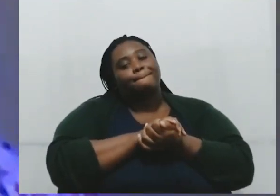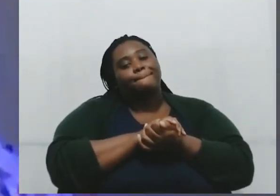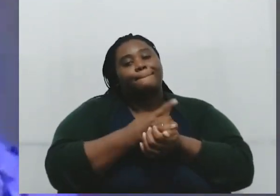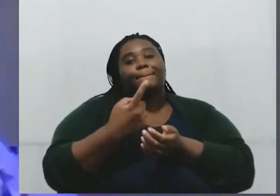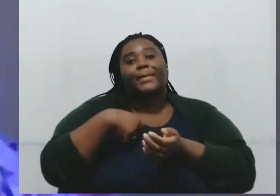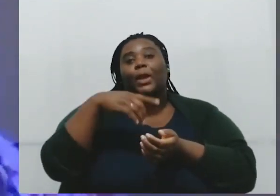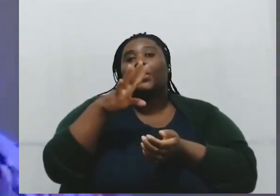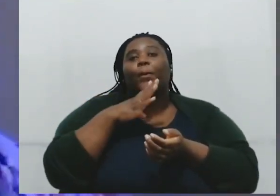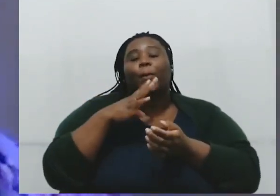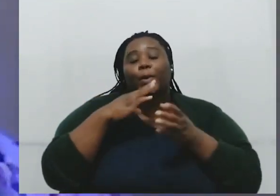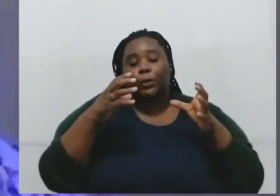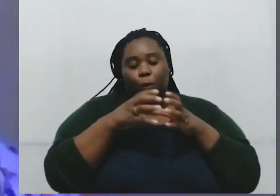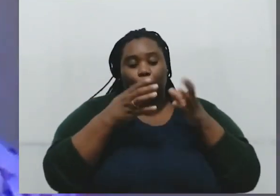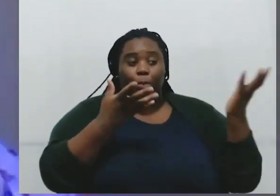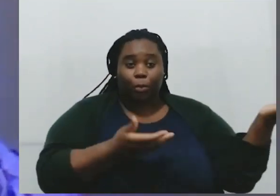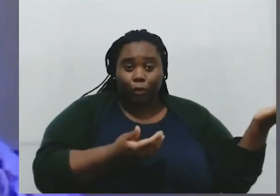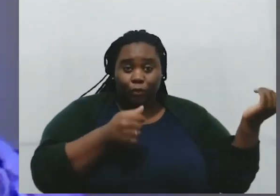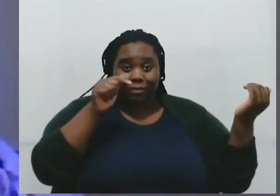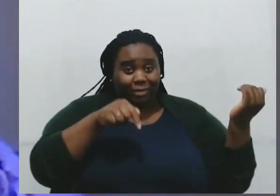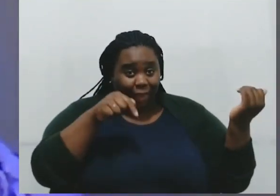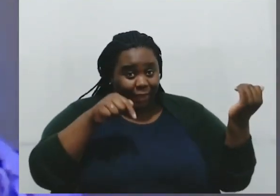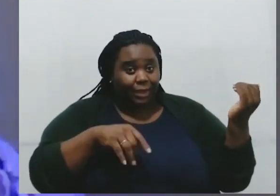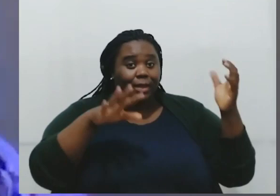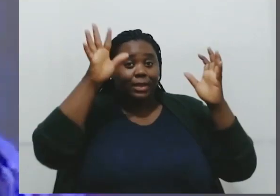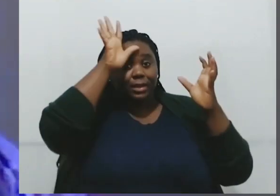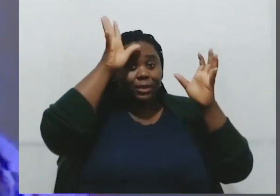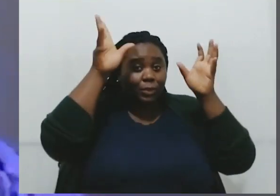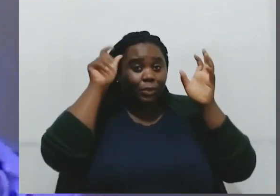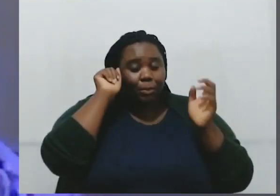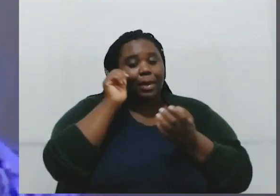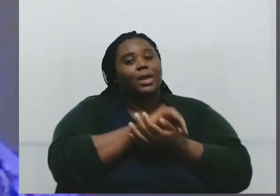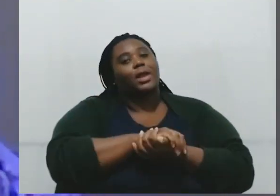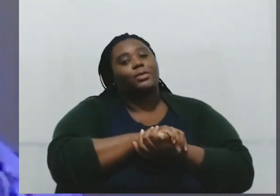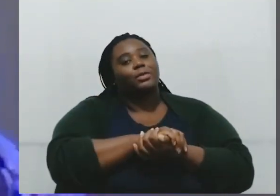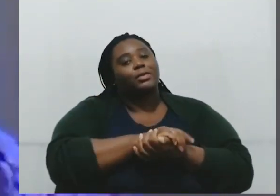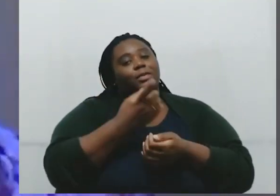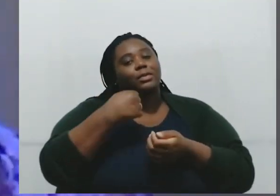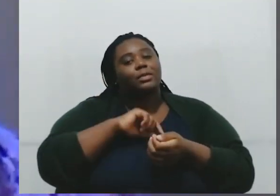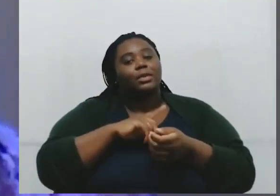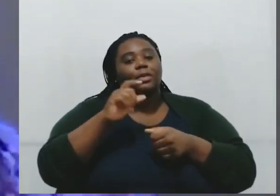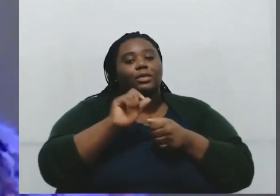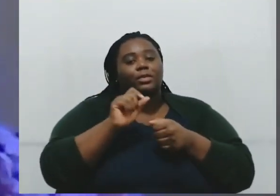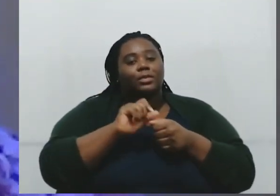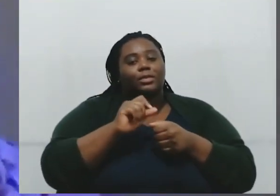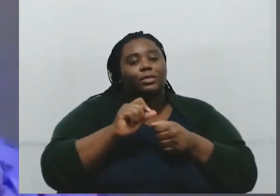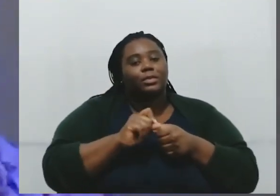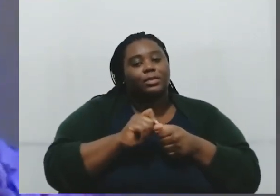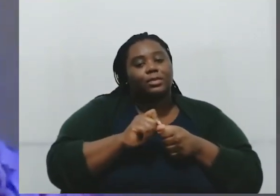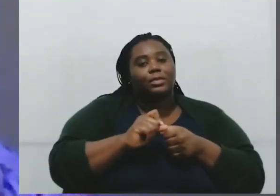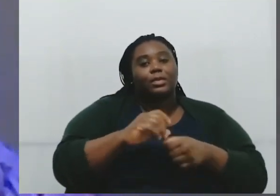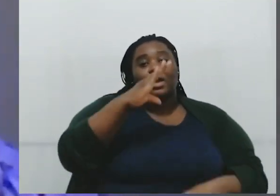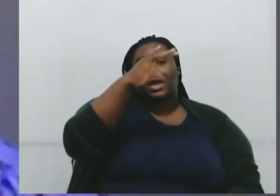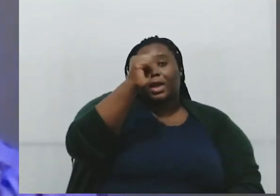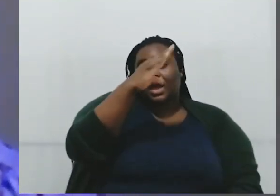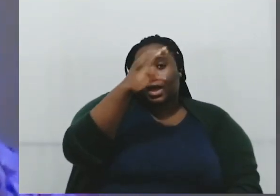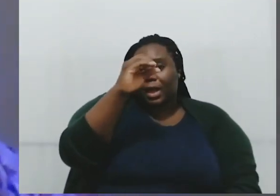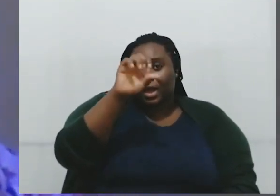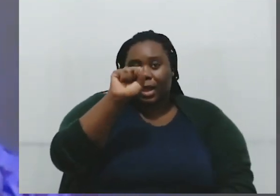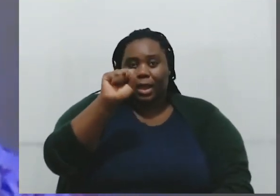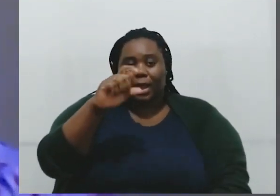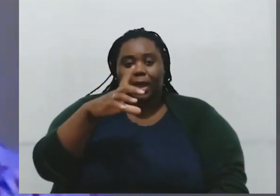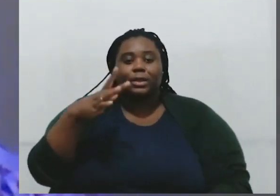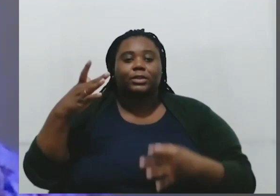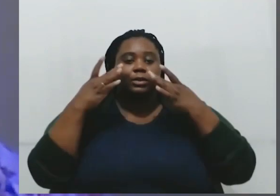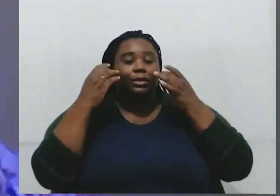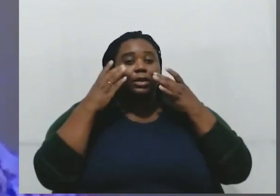gente acaba montando a companhia Cacos de Teatro. Esse é o nome fantasia da companhia. Que aí boa parte do meu percurso em Manaus